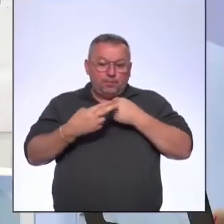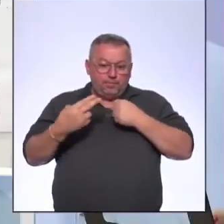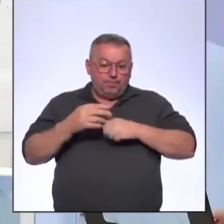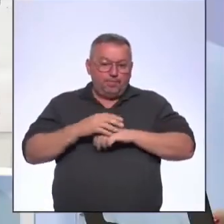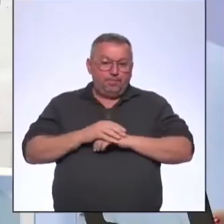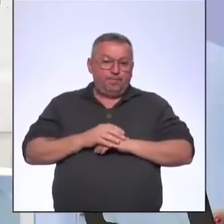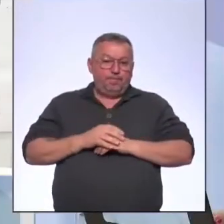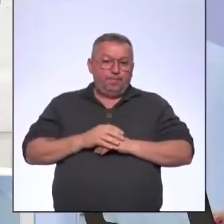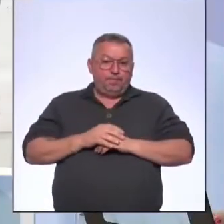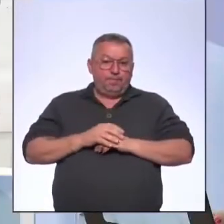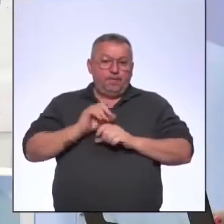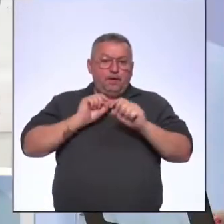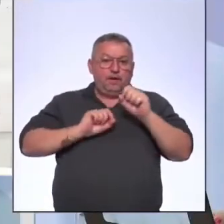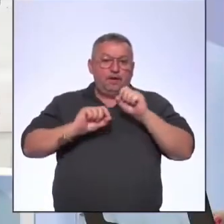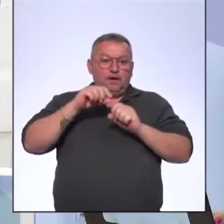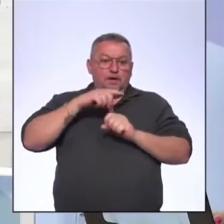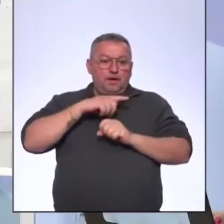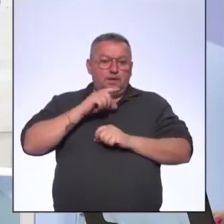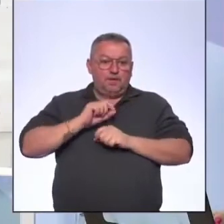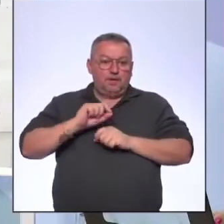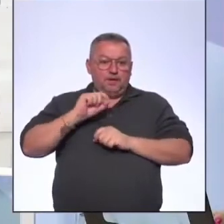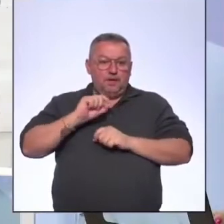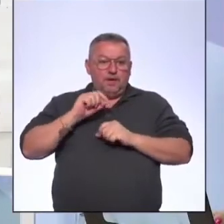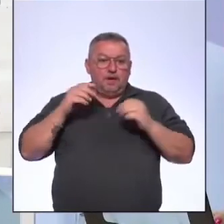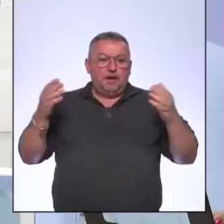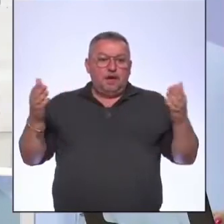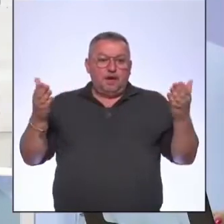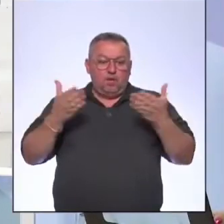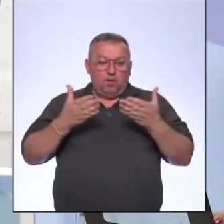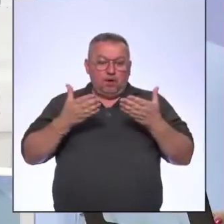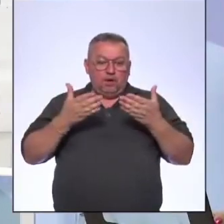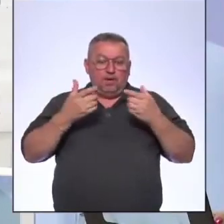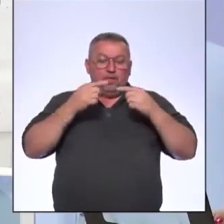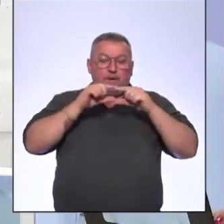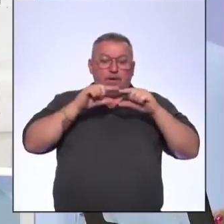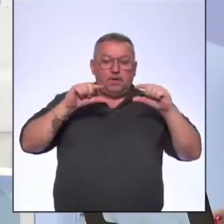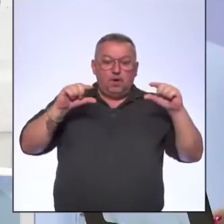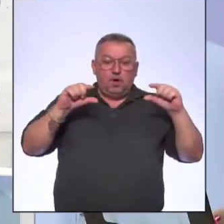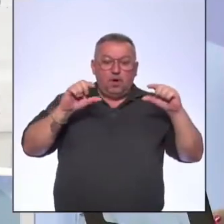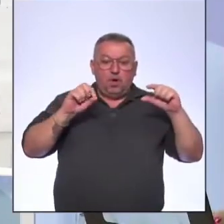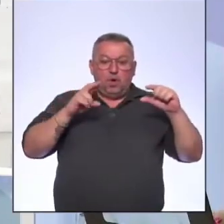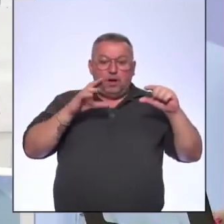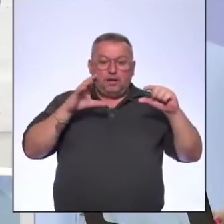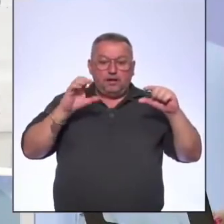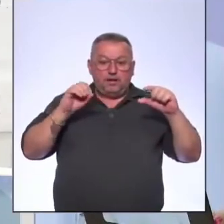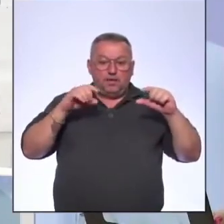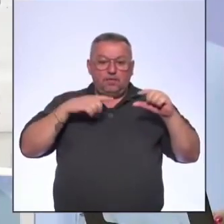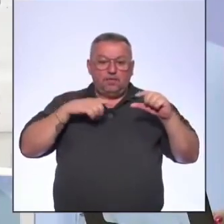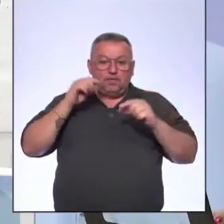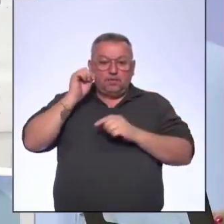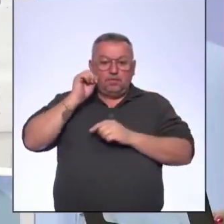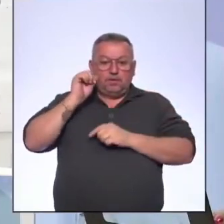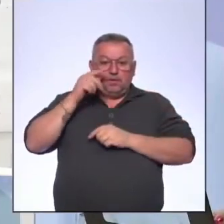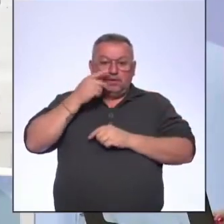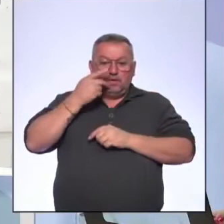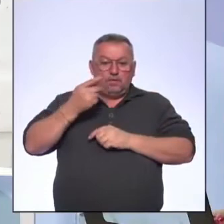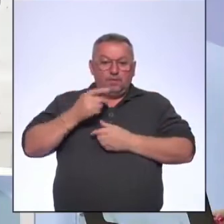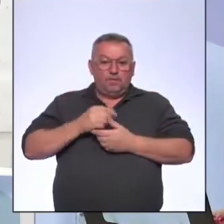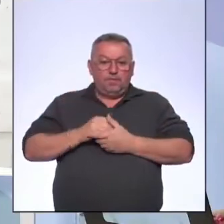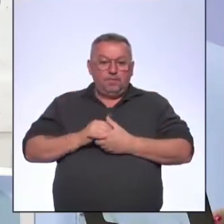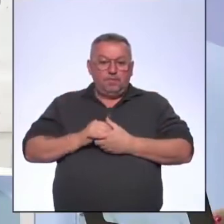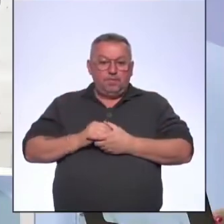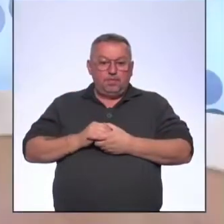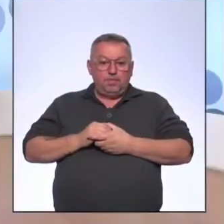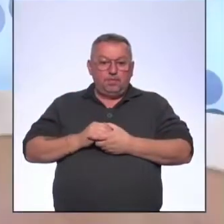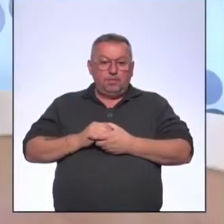ok? Que vem, e agora, para a oração, a gente tinha uma garota que respondeu o quê?